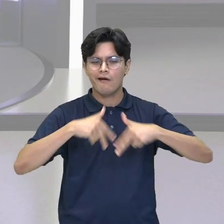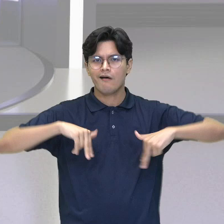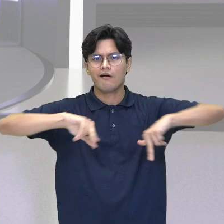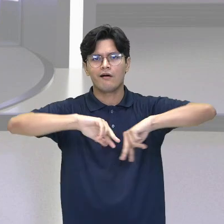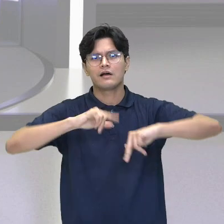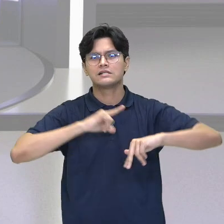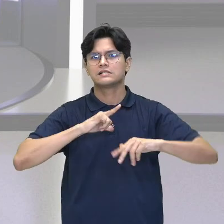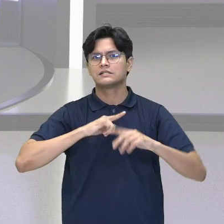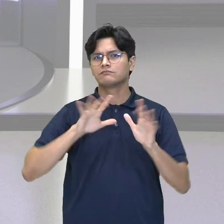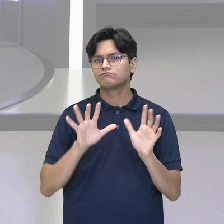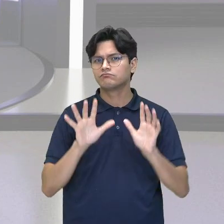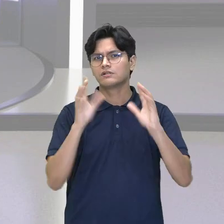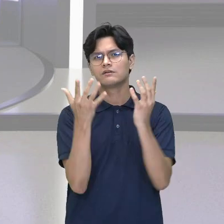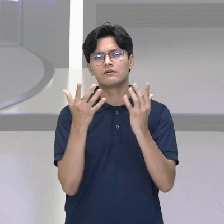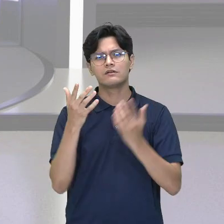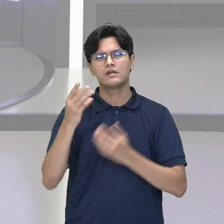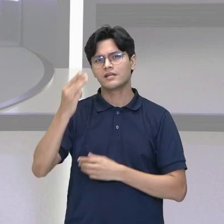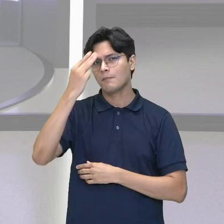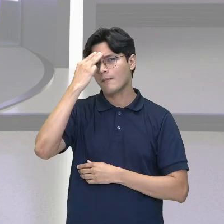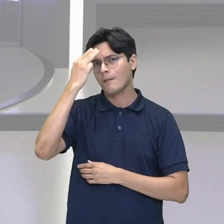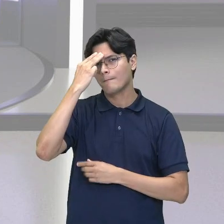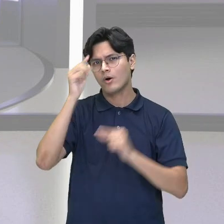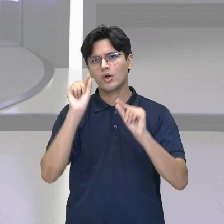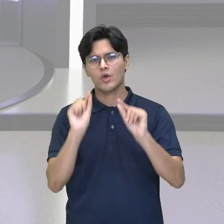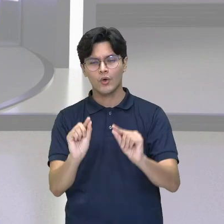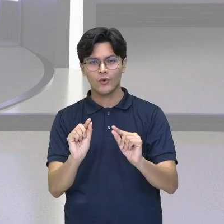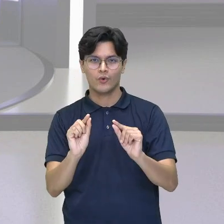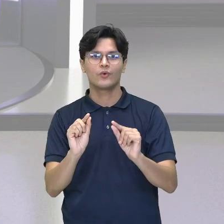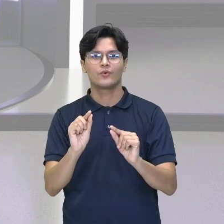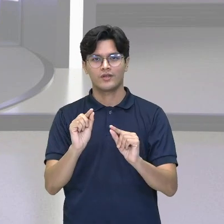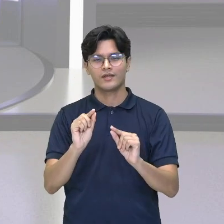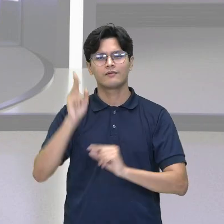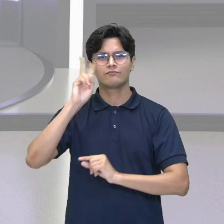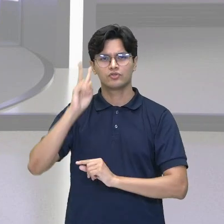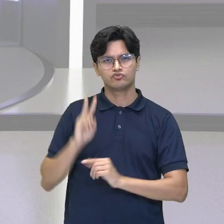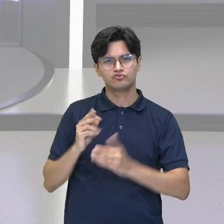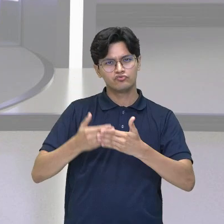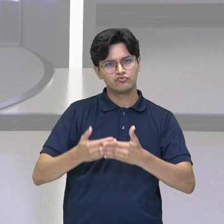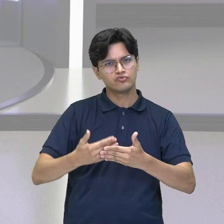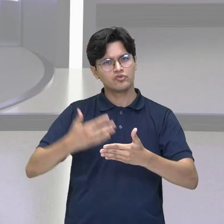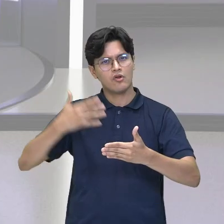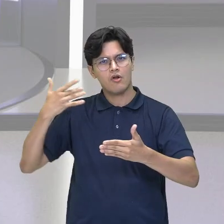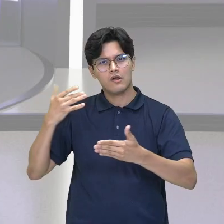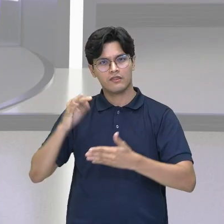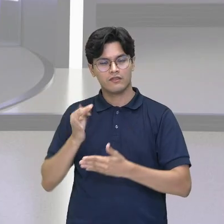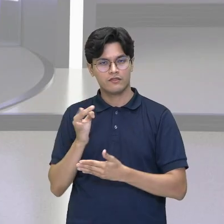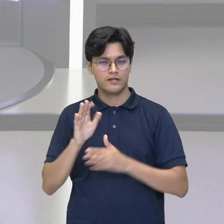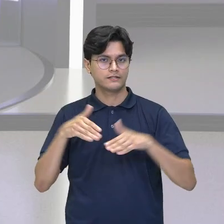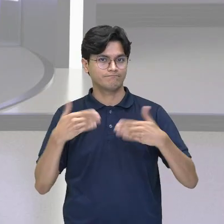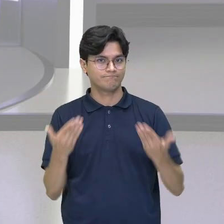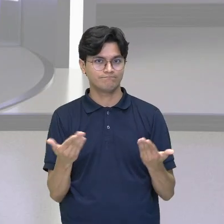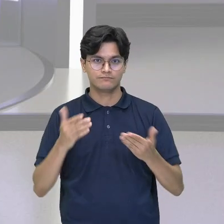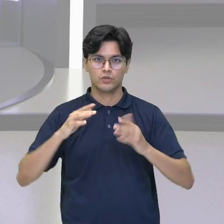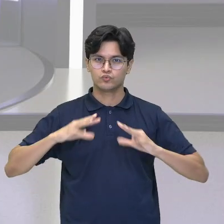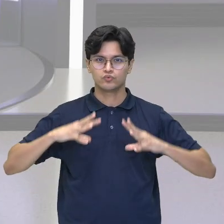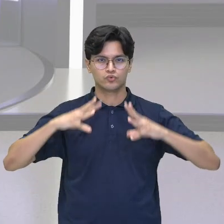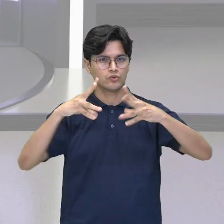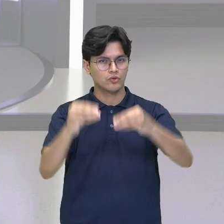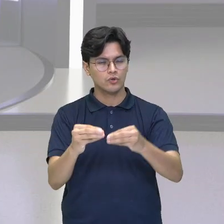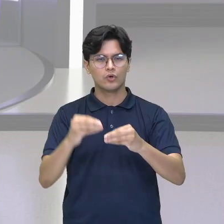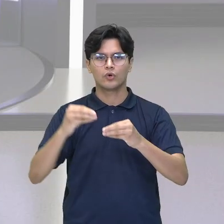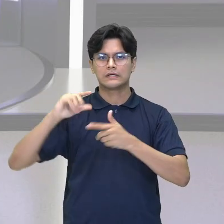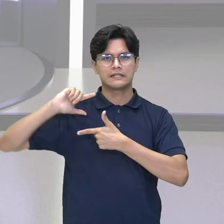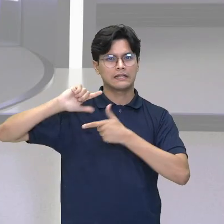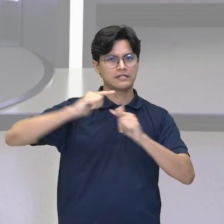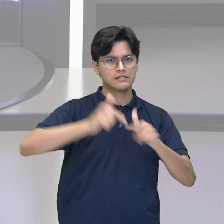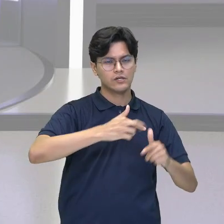fazem memória das suas verdades de fé. Então, toda a tradição religiosa tem